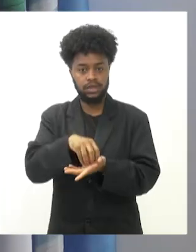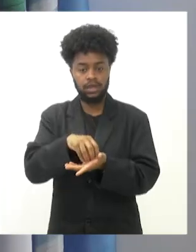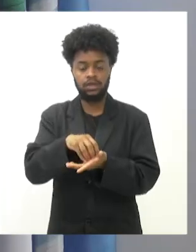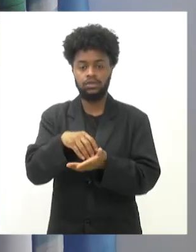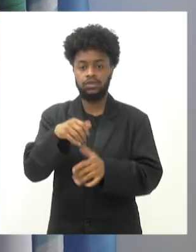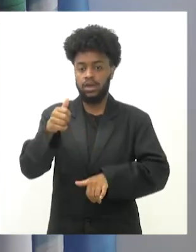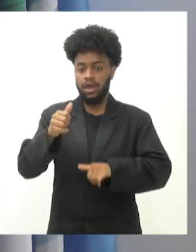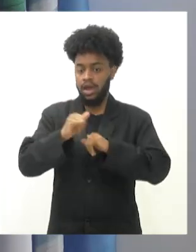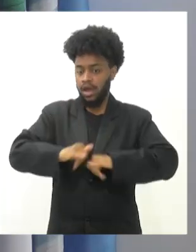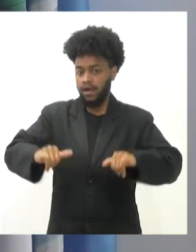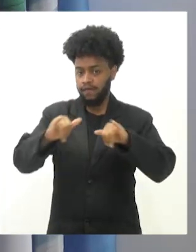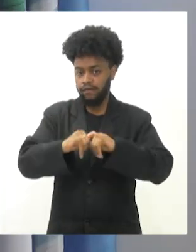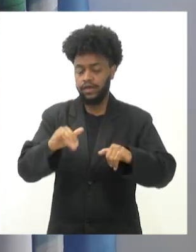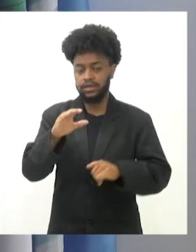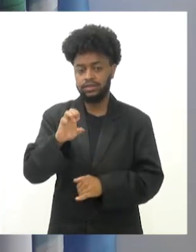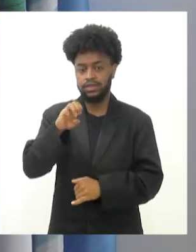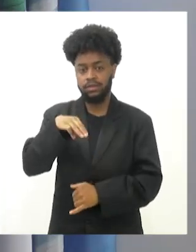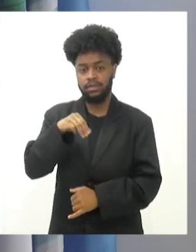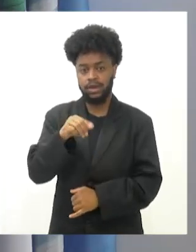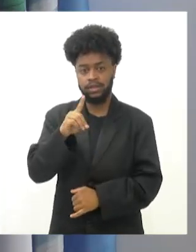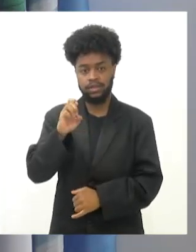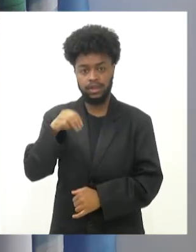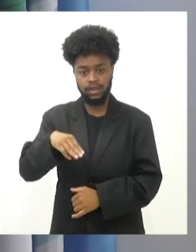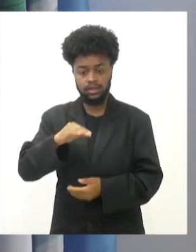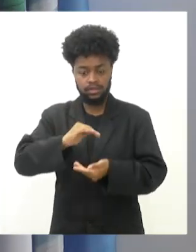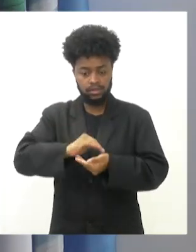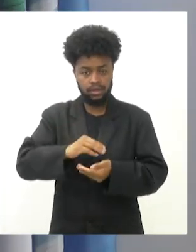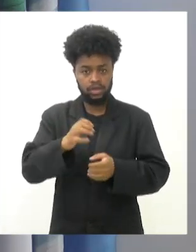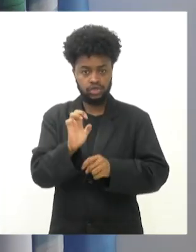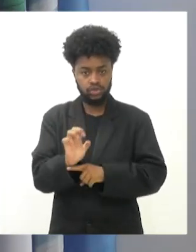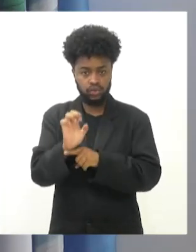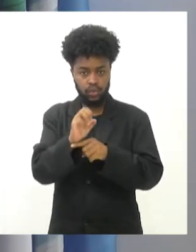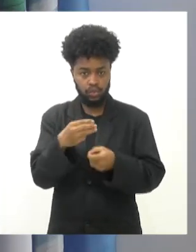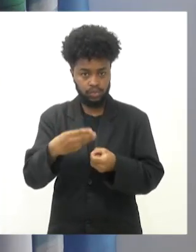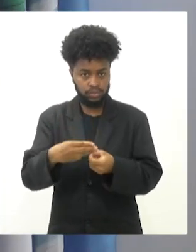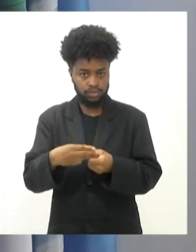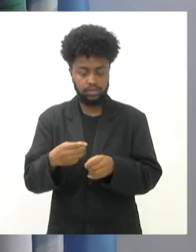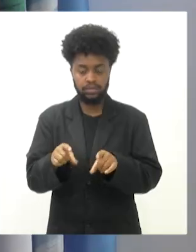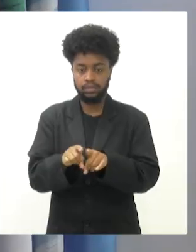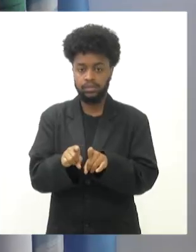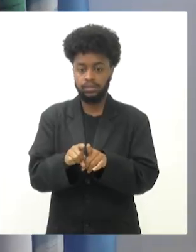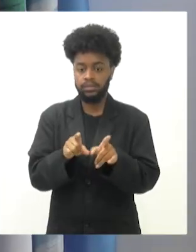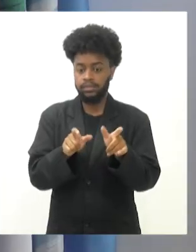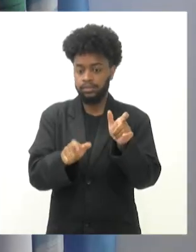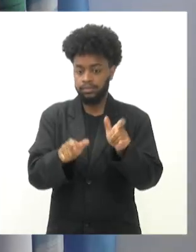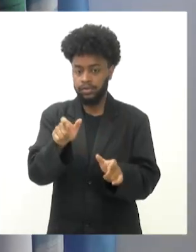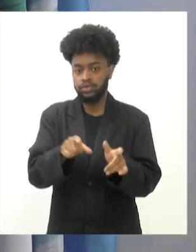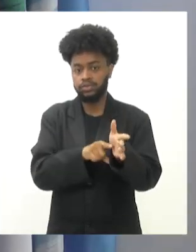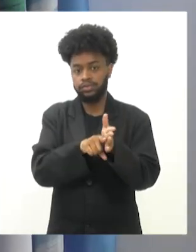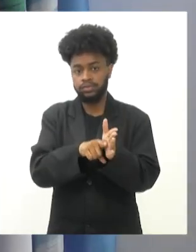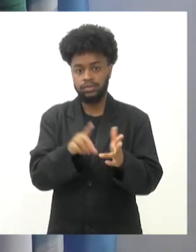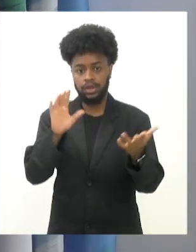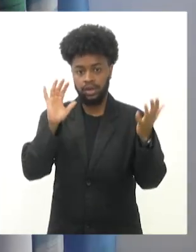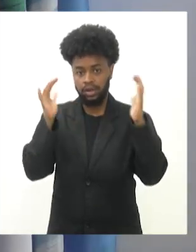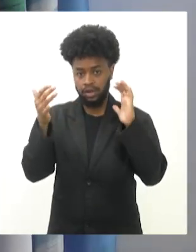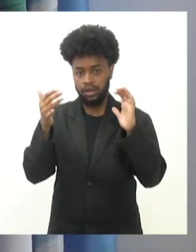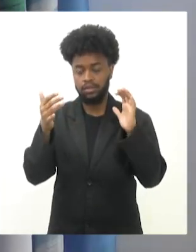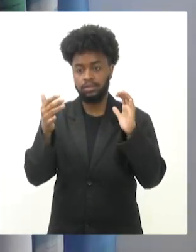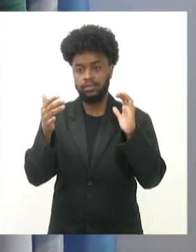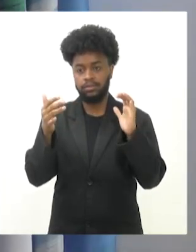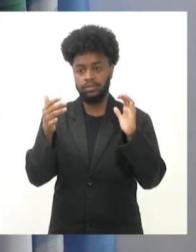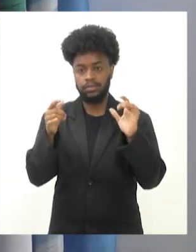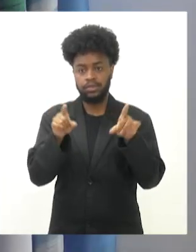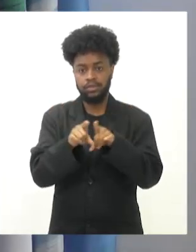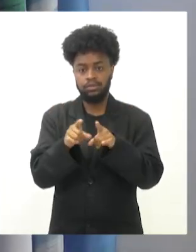do CEMADEM, as defesas civis estadual e municipal, e também pesquisadores especialistas em climatologia, hidrologia e gestão